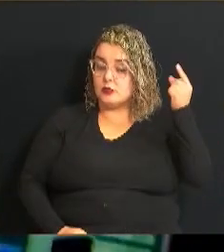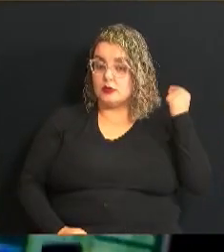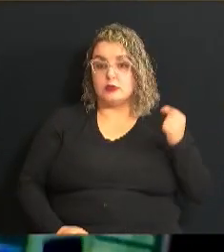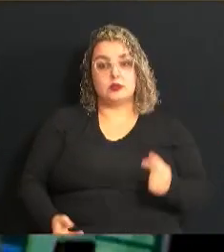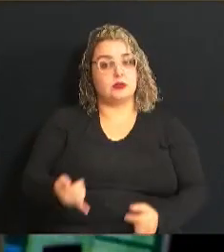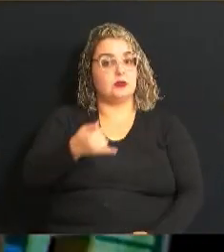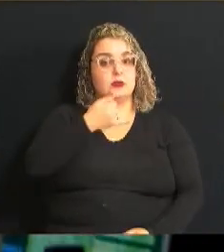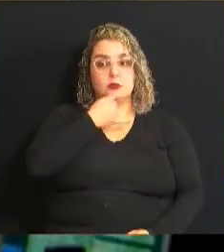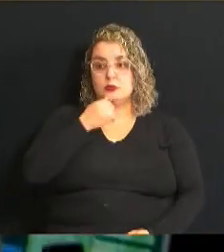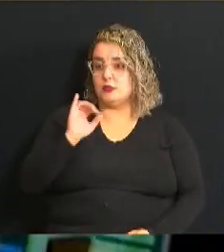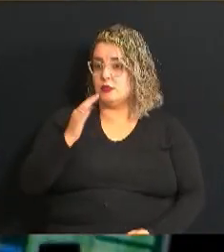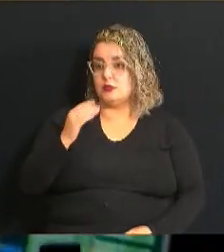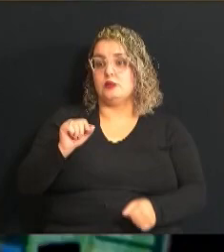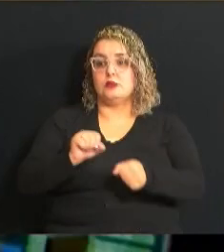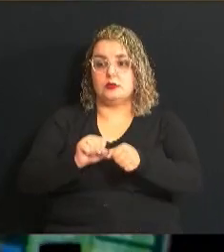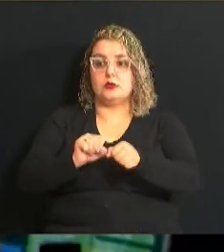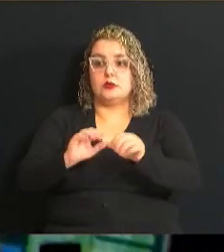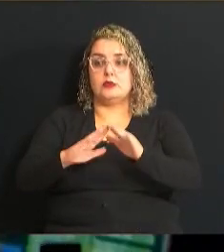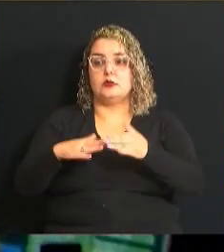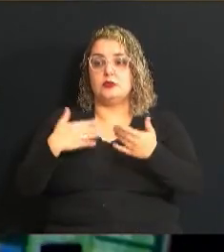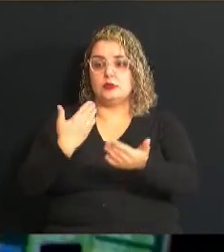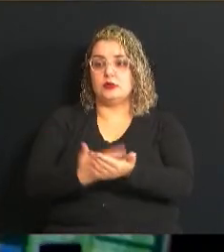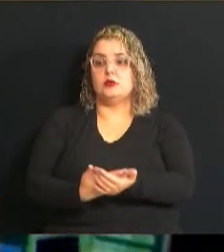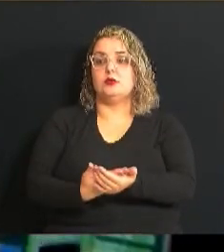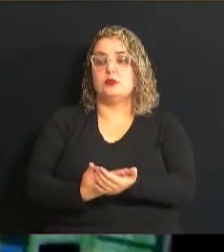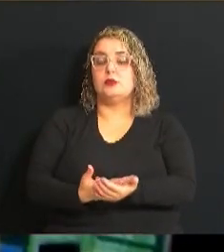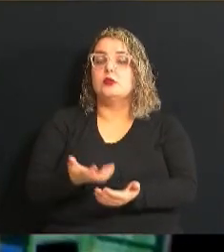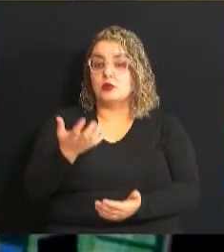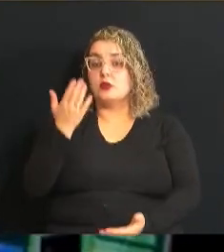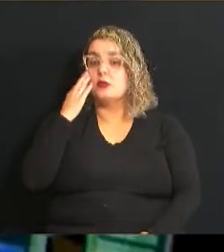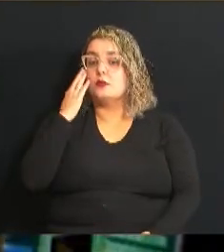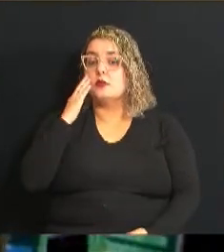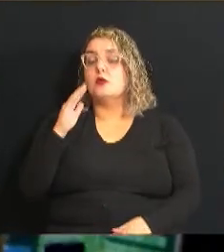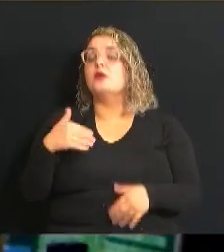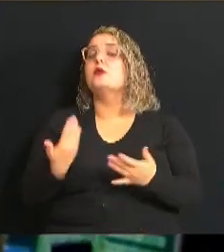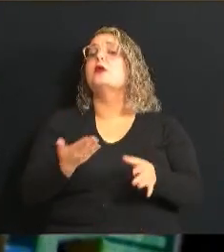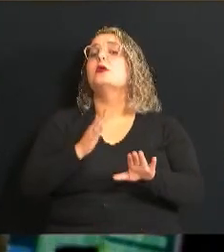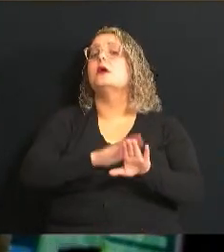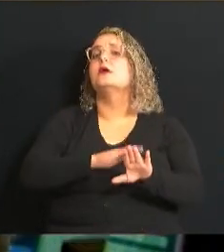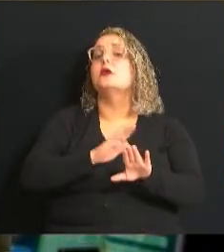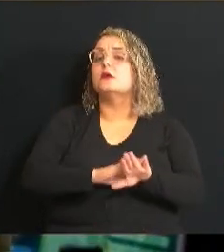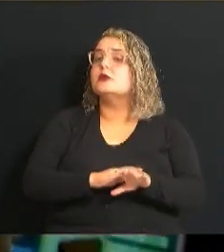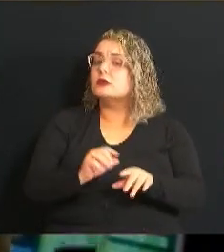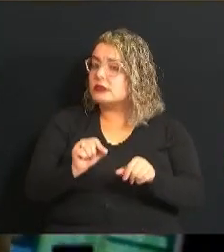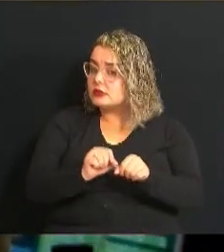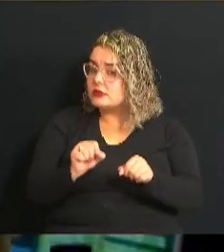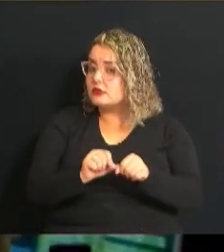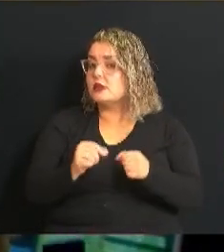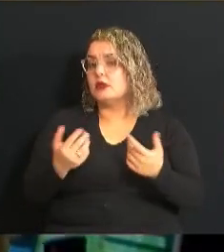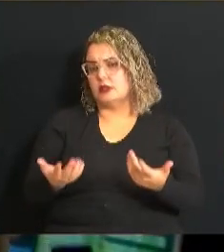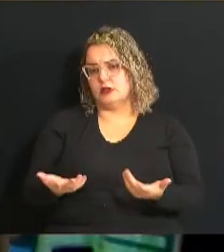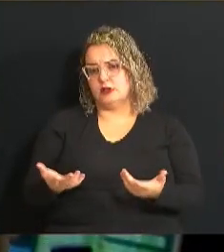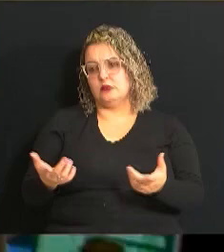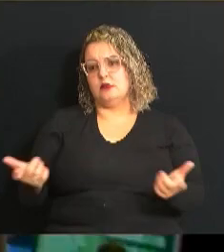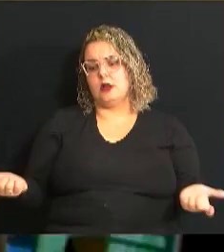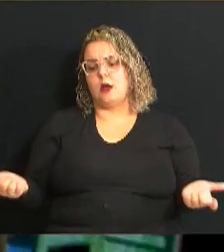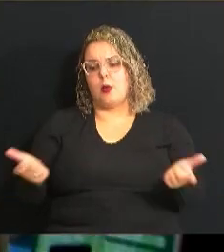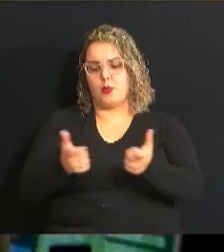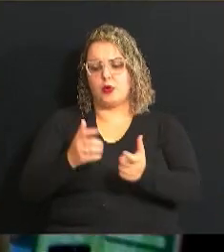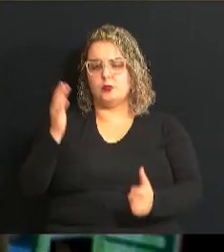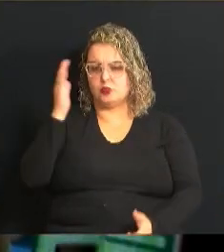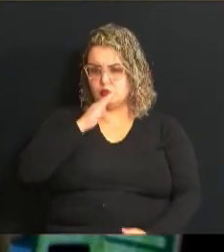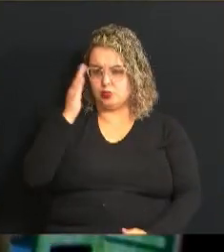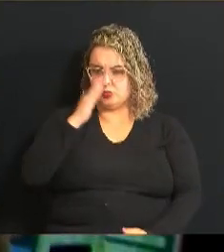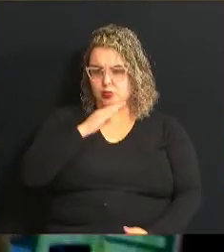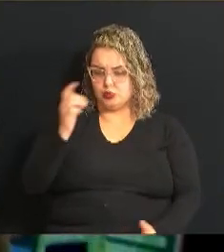nós fizemos um requerimento querendo saber quais as ações que estão sendo realizadas para diminuir o mau cheiro